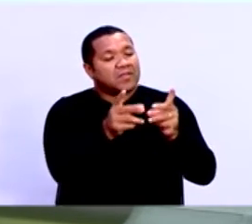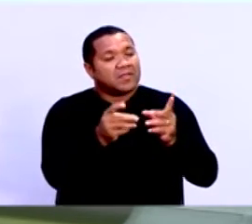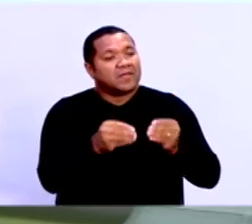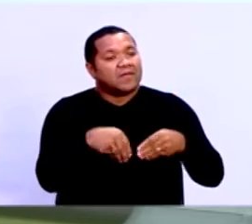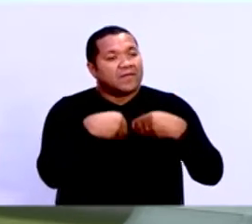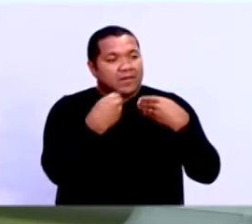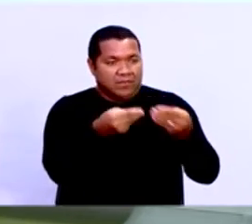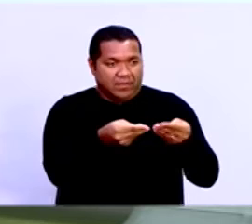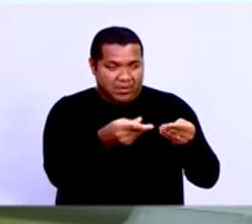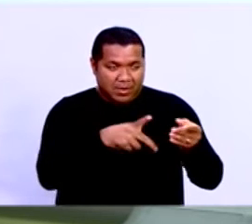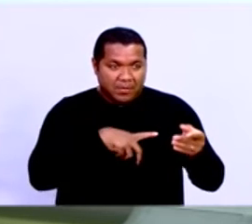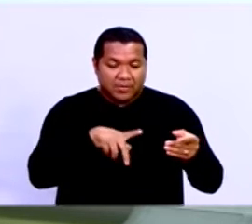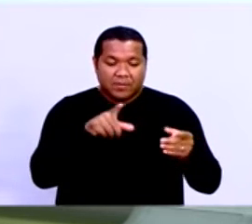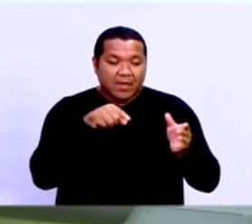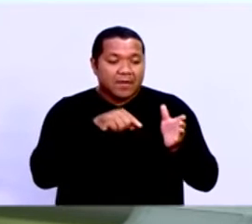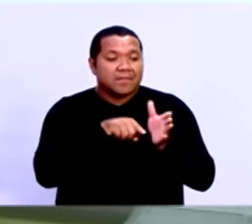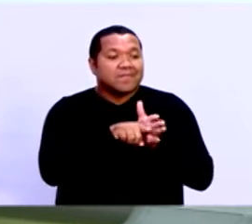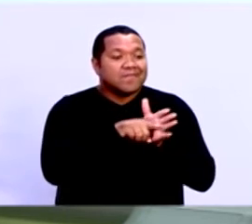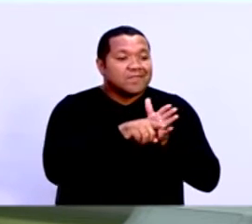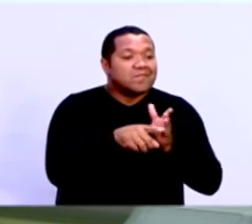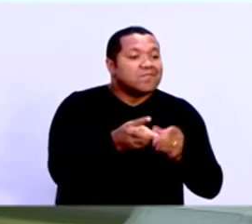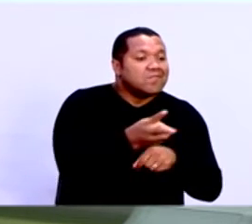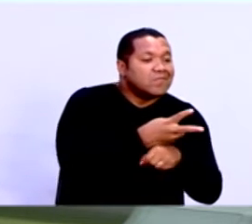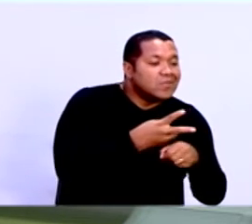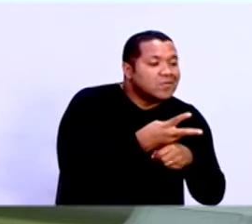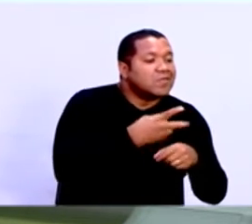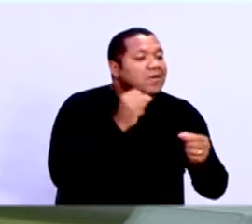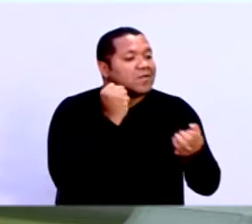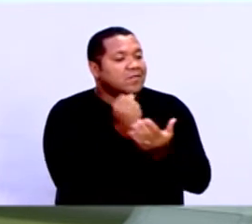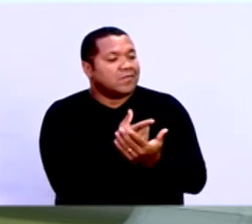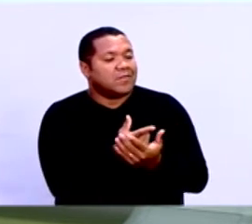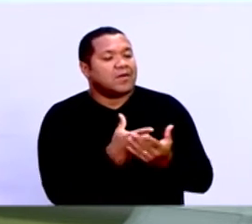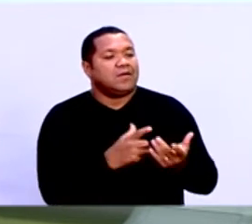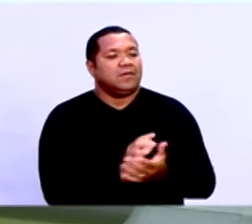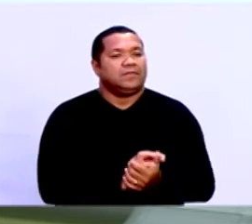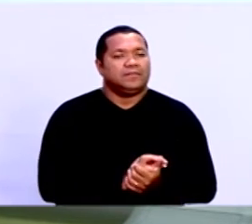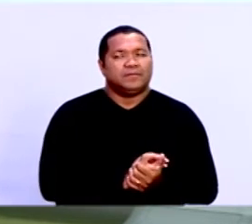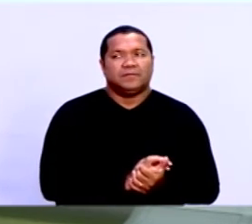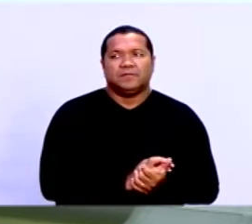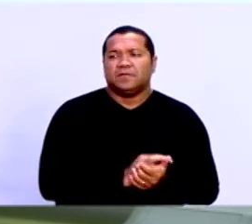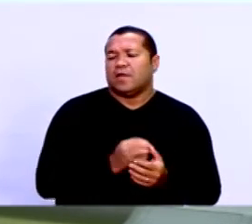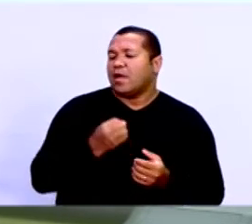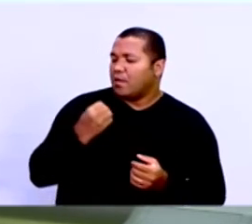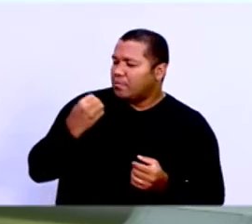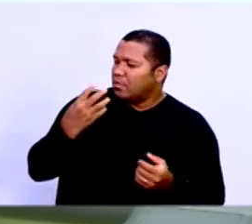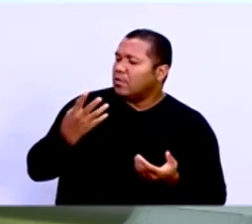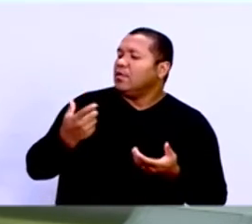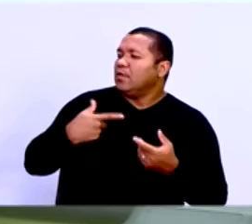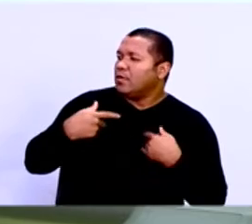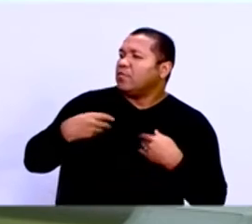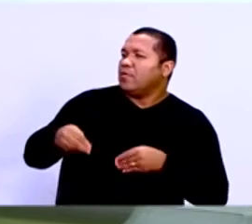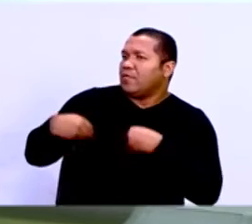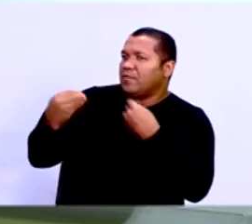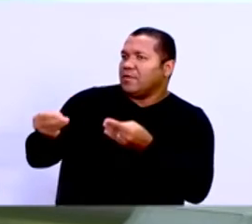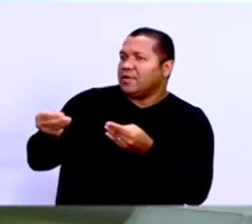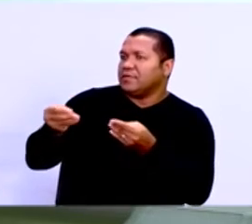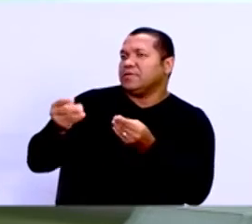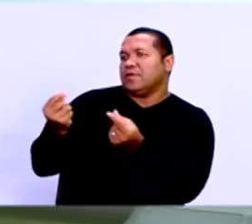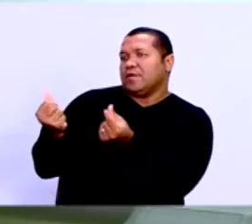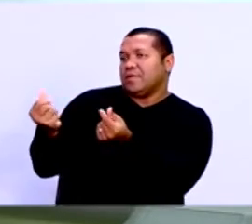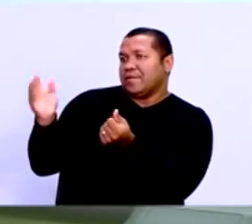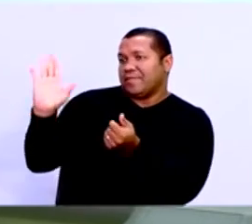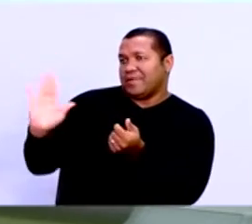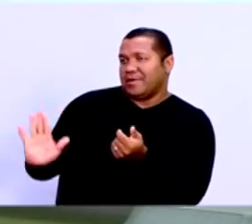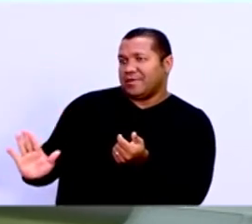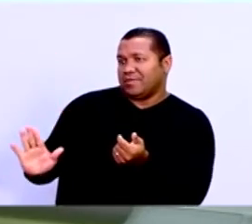oferecer que os o cliente vai procurar o seu o seu site pra comprar bom eu vou oferecer ofertas eu vou